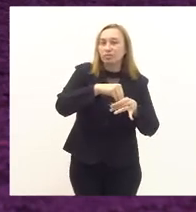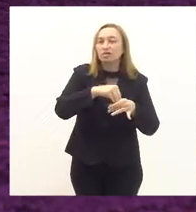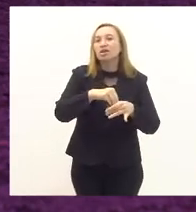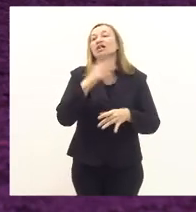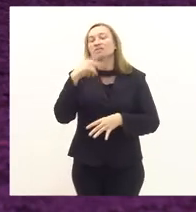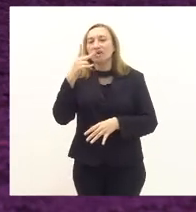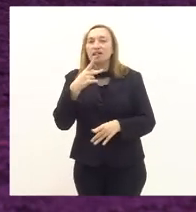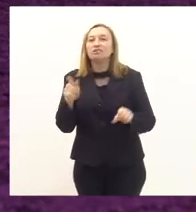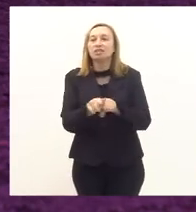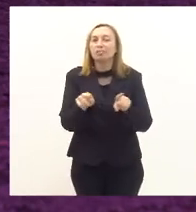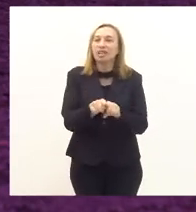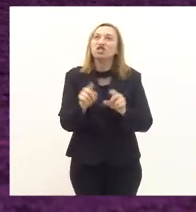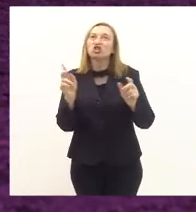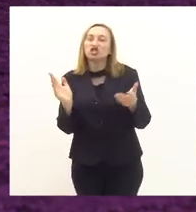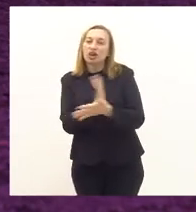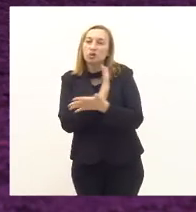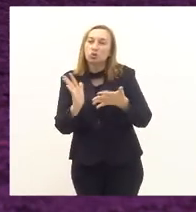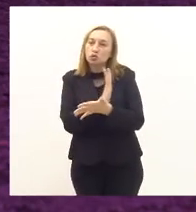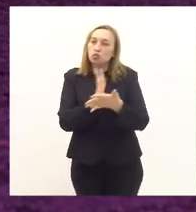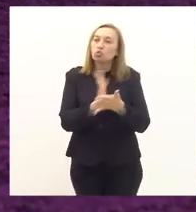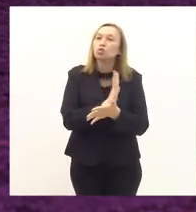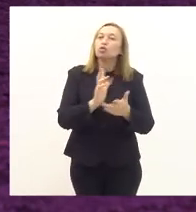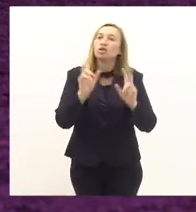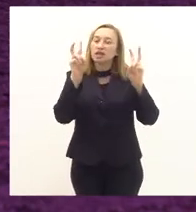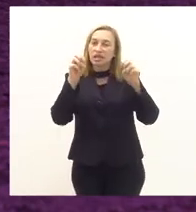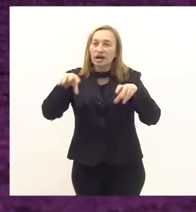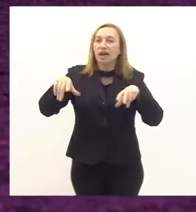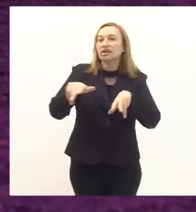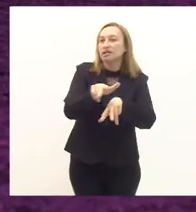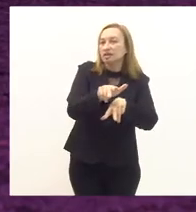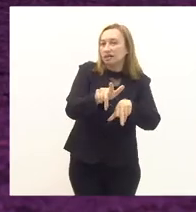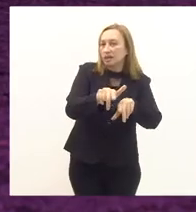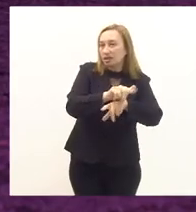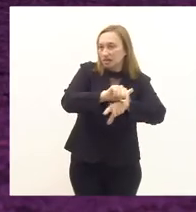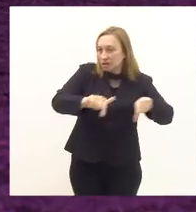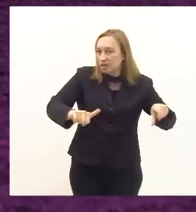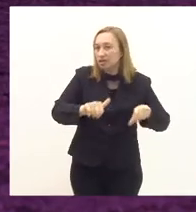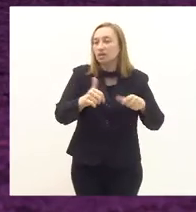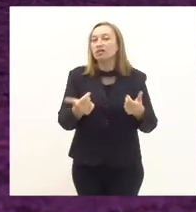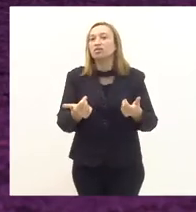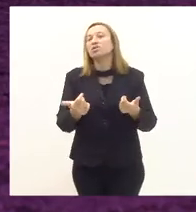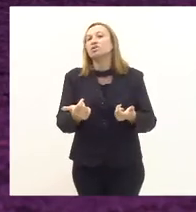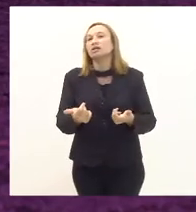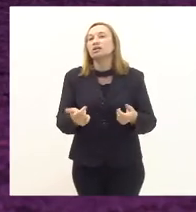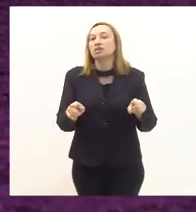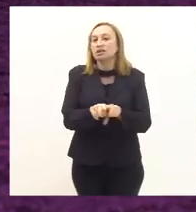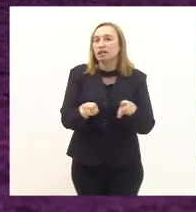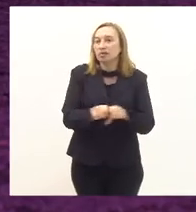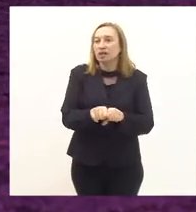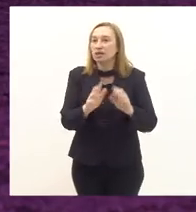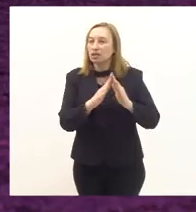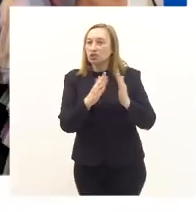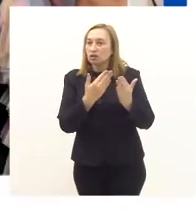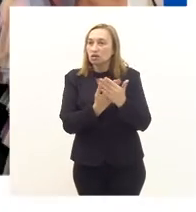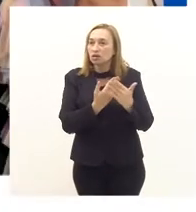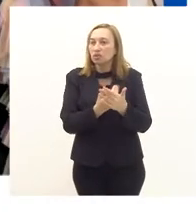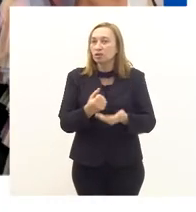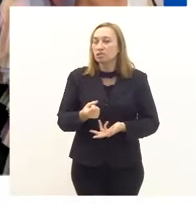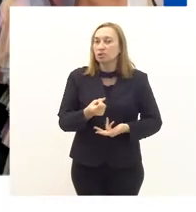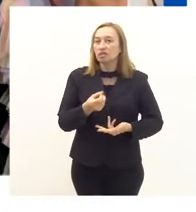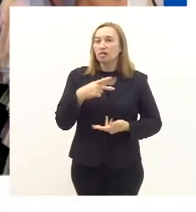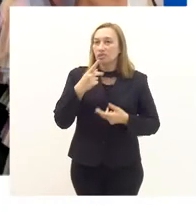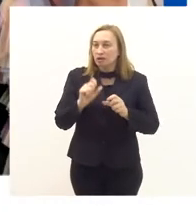até mesmo de questões voltadas à orientação sexual, identidade de gênero e também escolaridade. Abre para mim, por